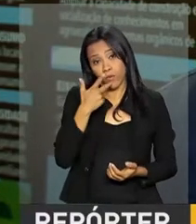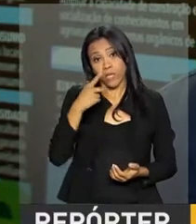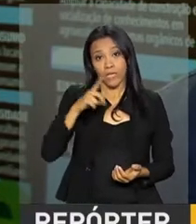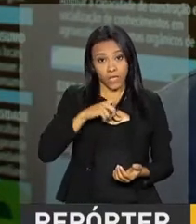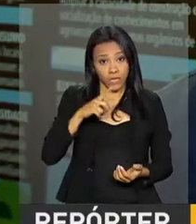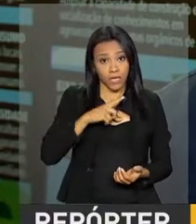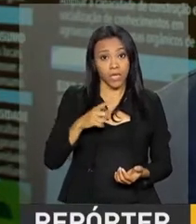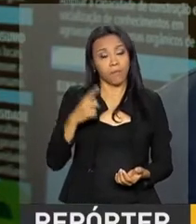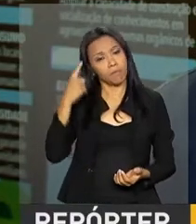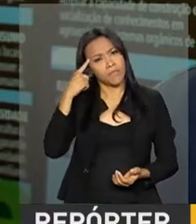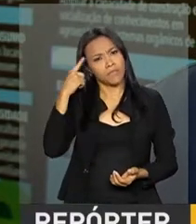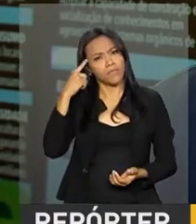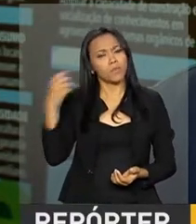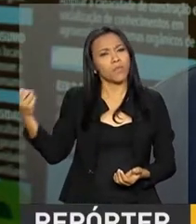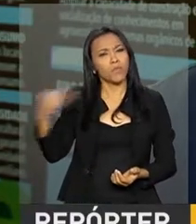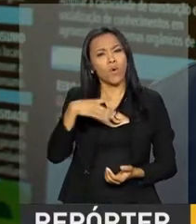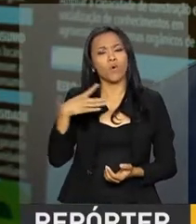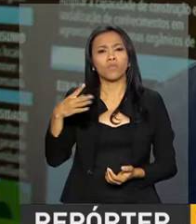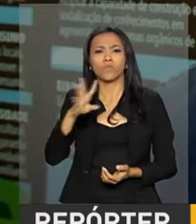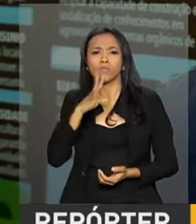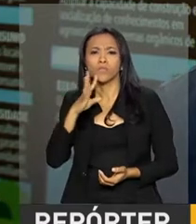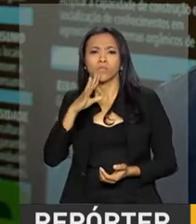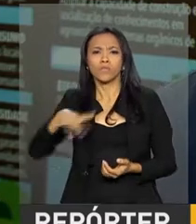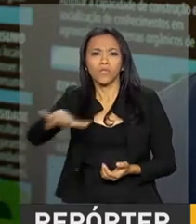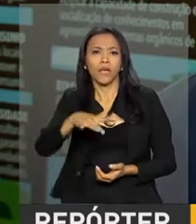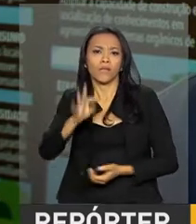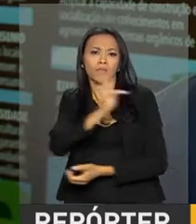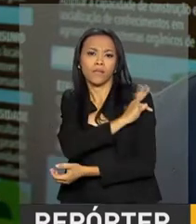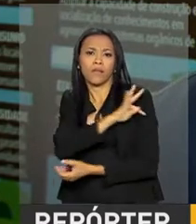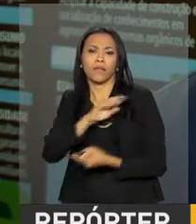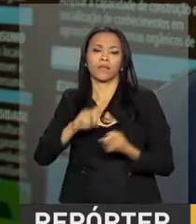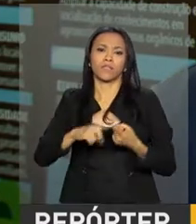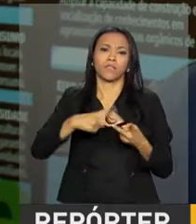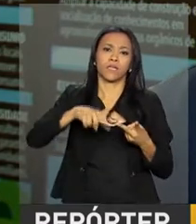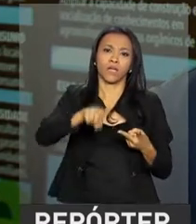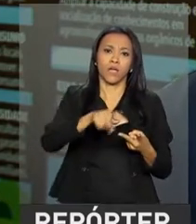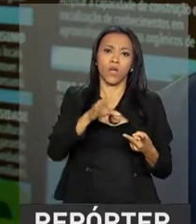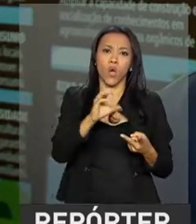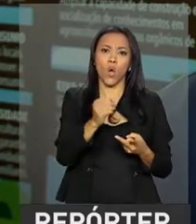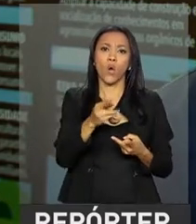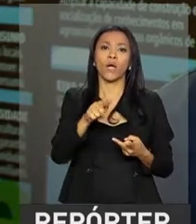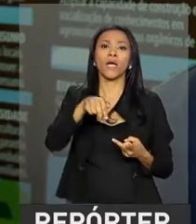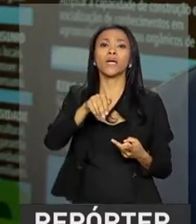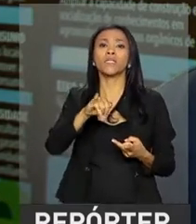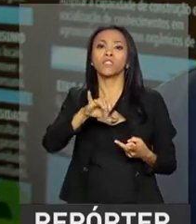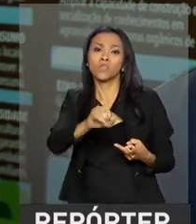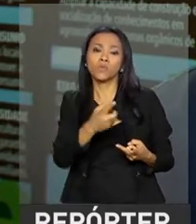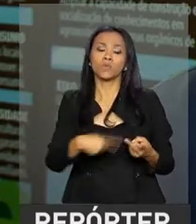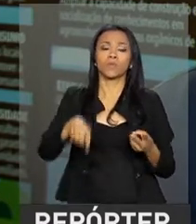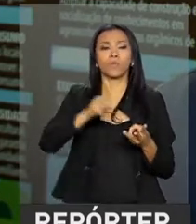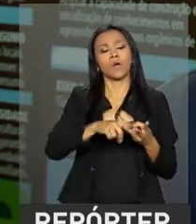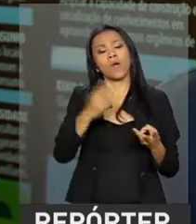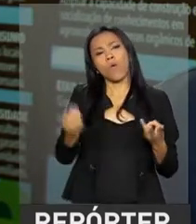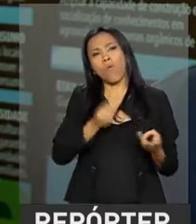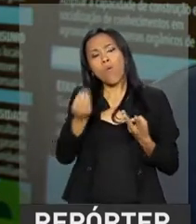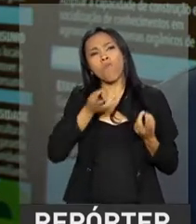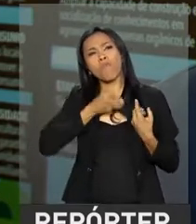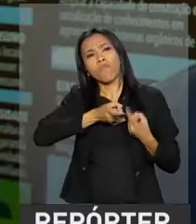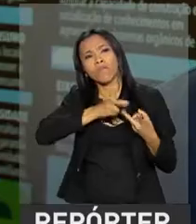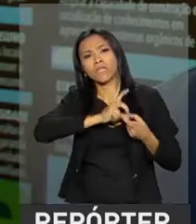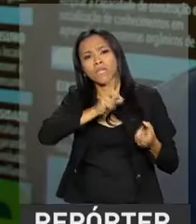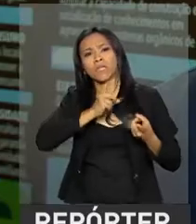assistência técnica direcionada para a agroecologia, para a produção orgânica, pensar novos canais e formas de comercialização dos